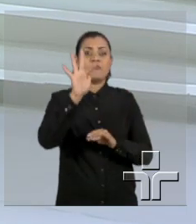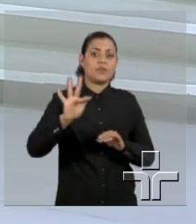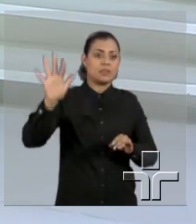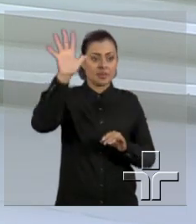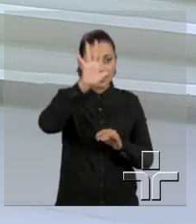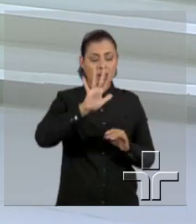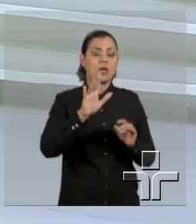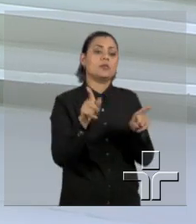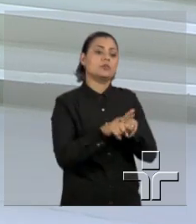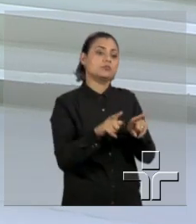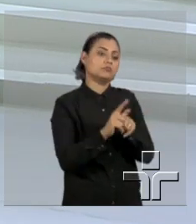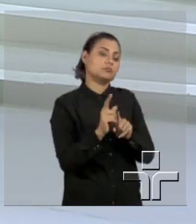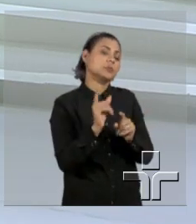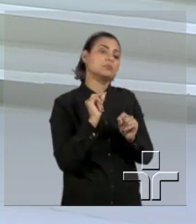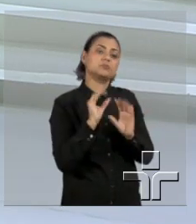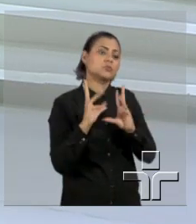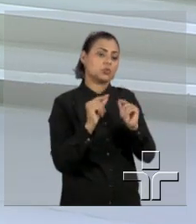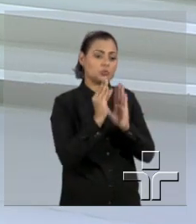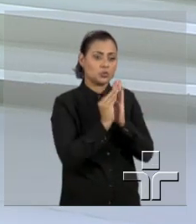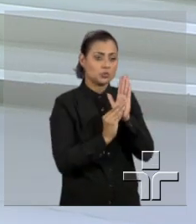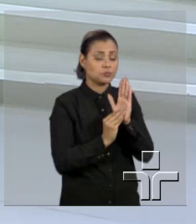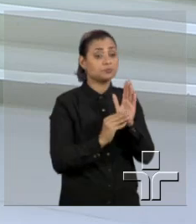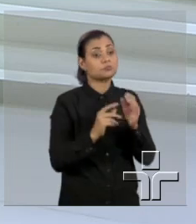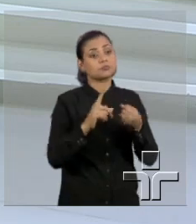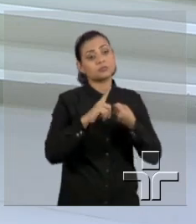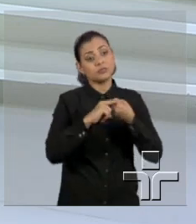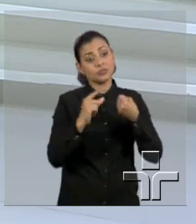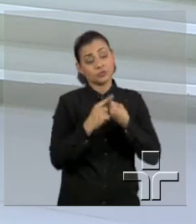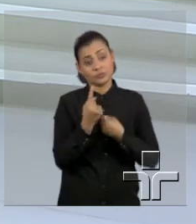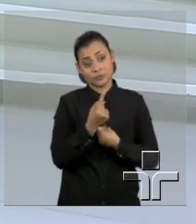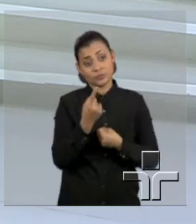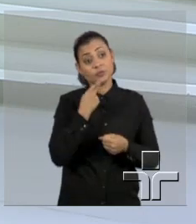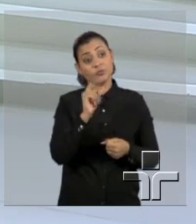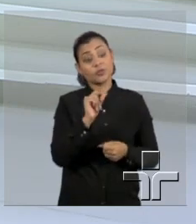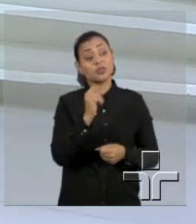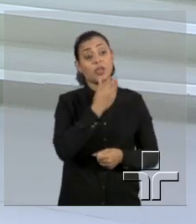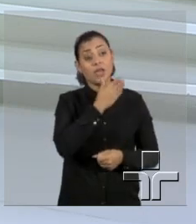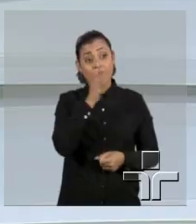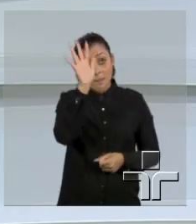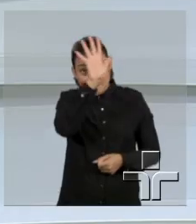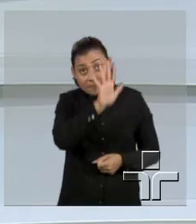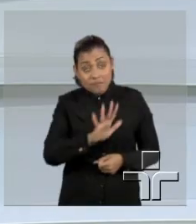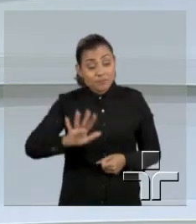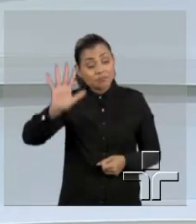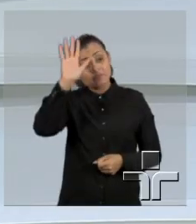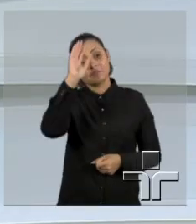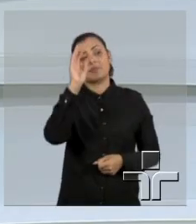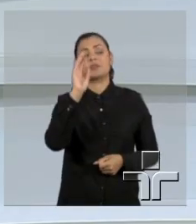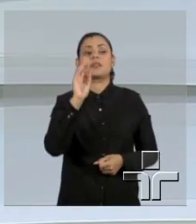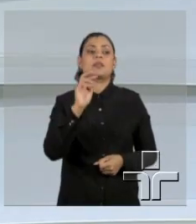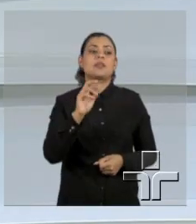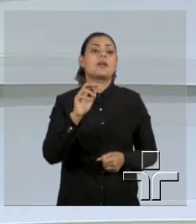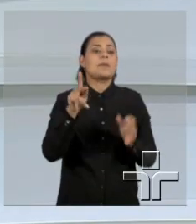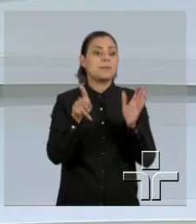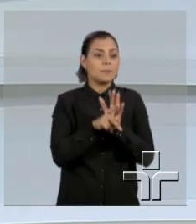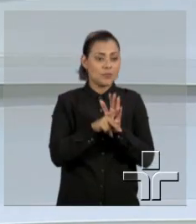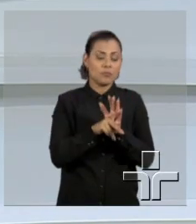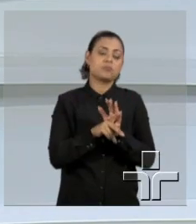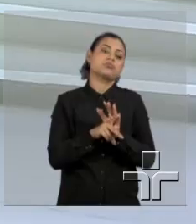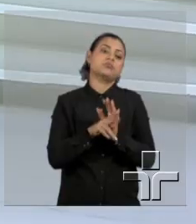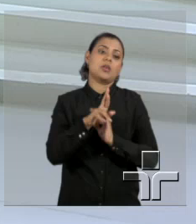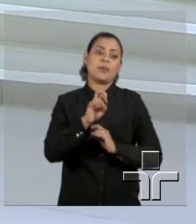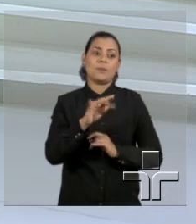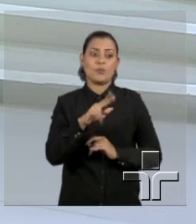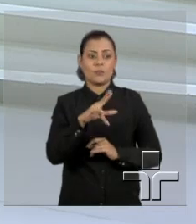Federação. Daí o artigo 1º dizer, né, a República Federativa, nessa ordem, primeiro a República, depois a Federação do